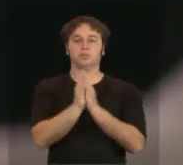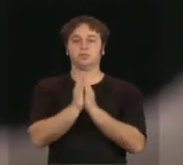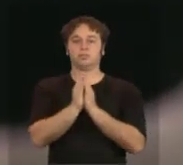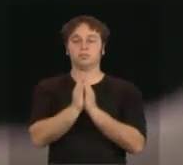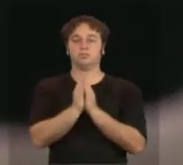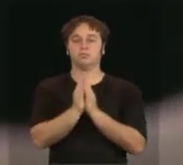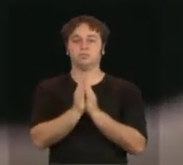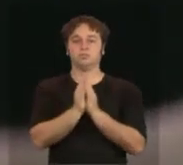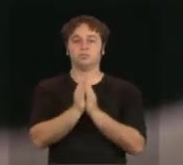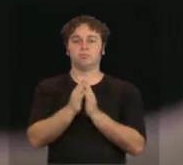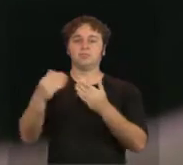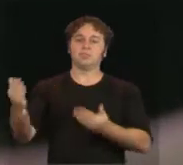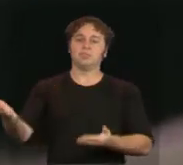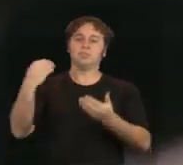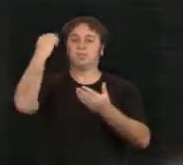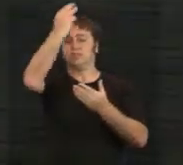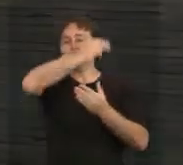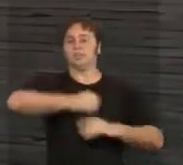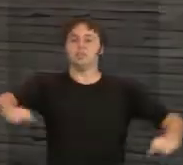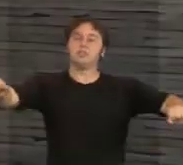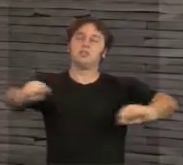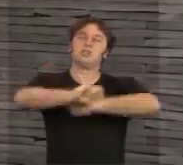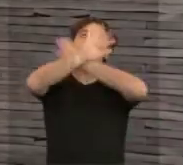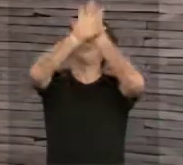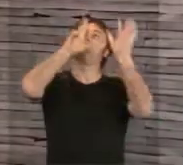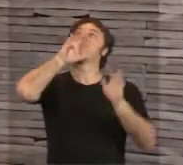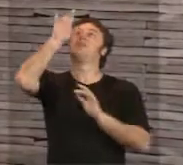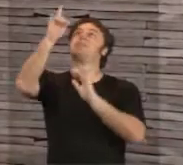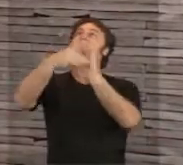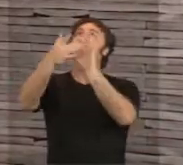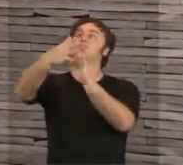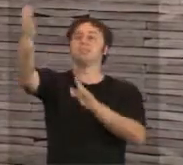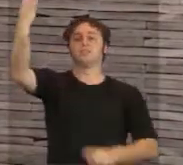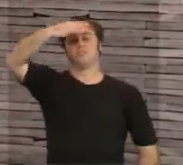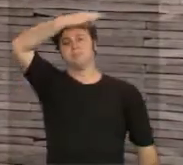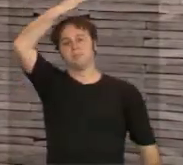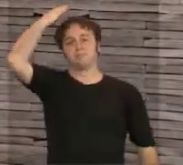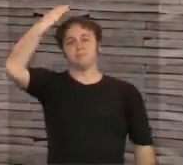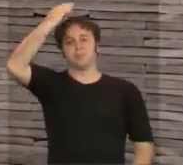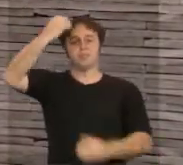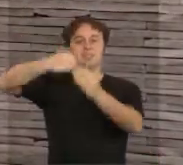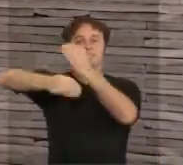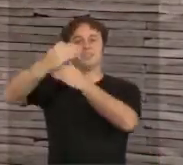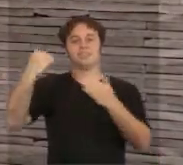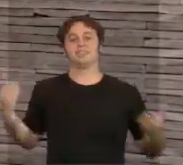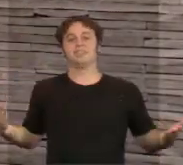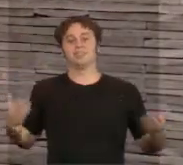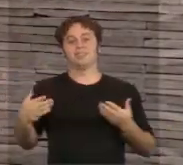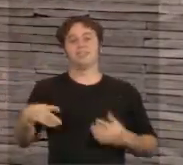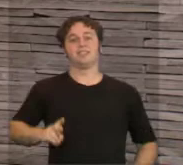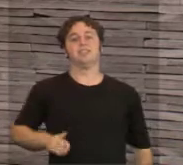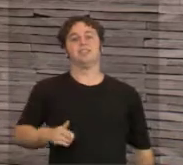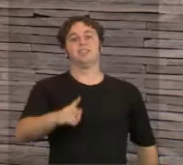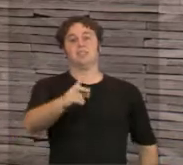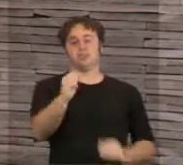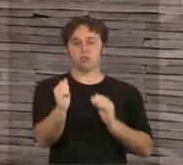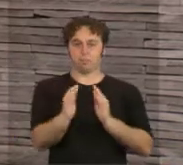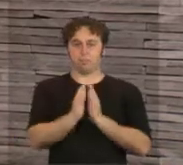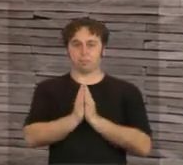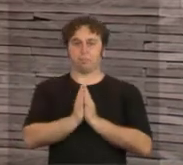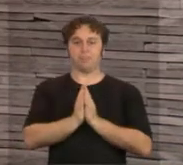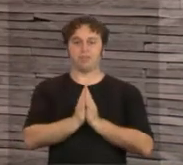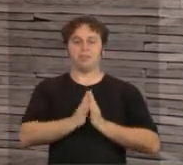de nossa morte. Amém. Glória ao Pai, ao Filho e ao Espírito Santo, como era no princípio, agora e